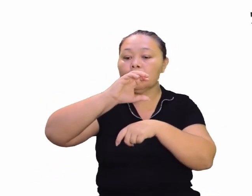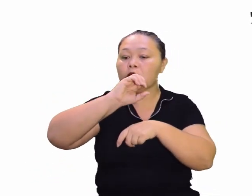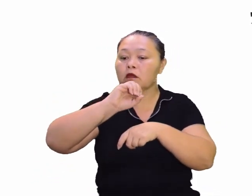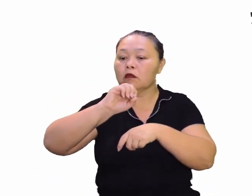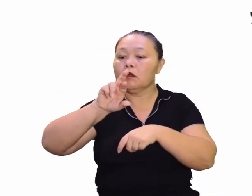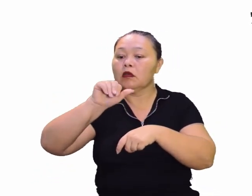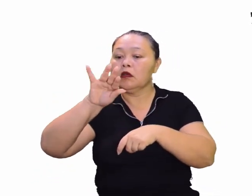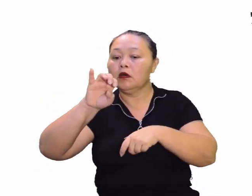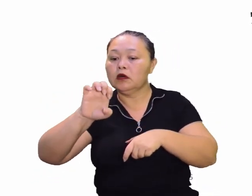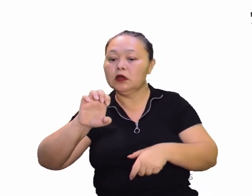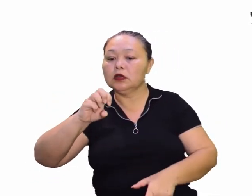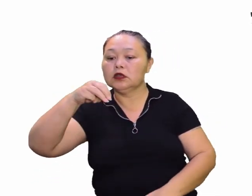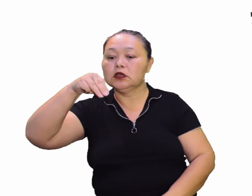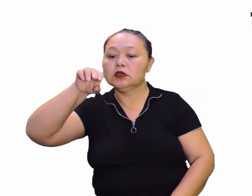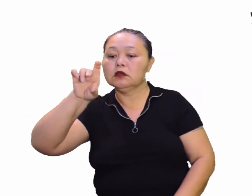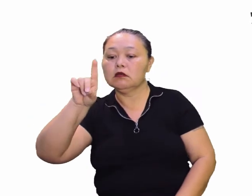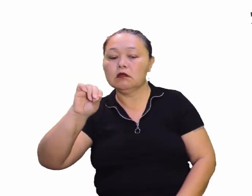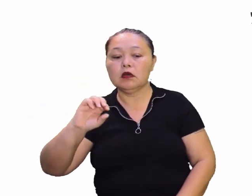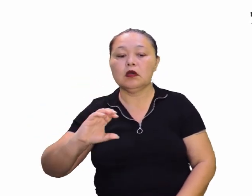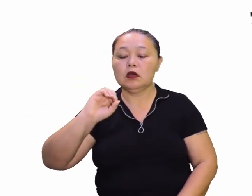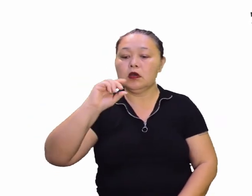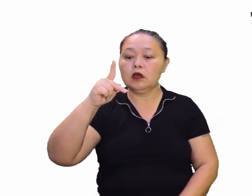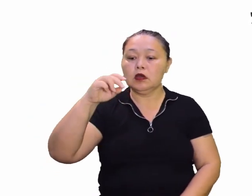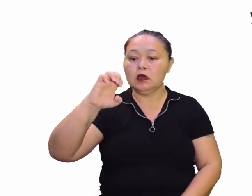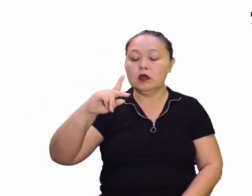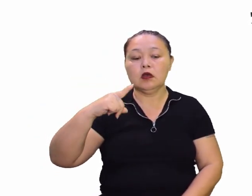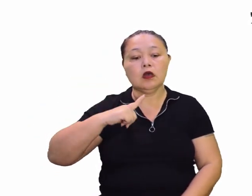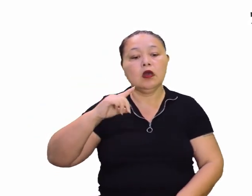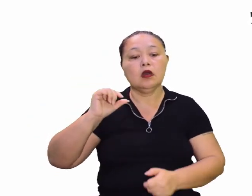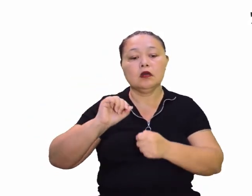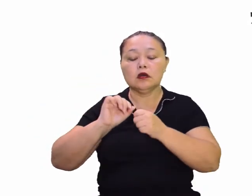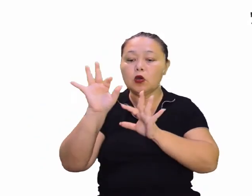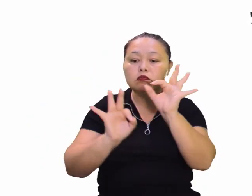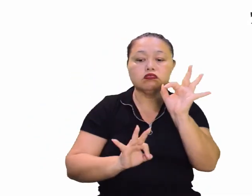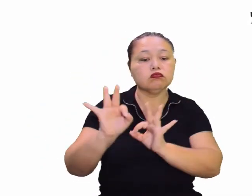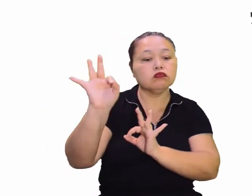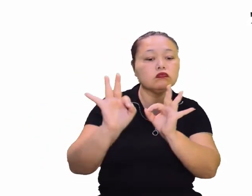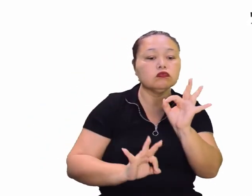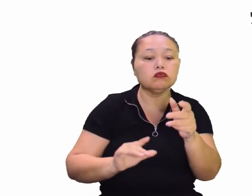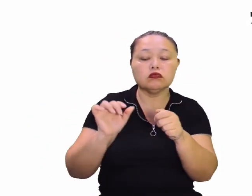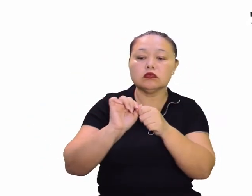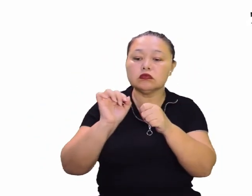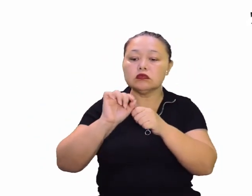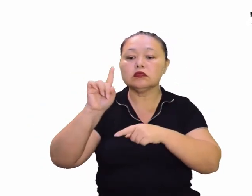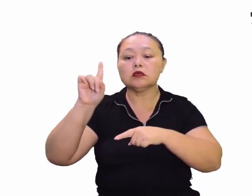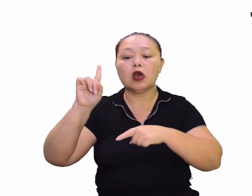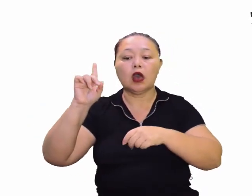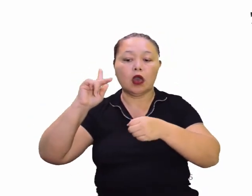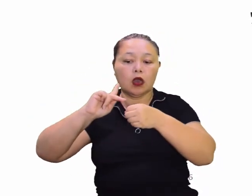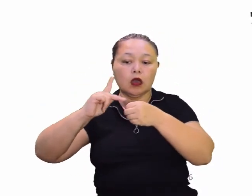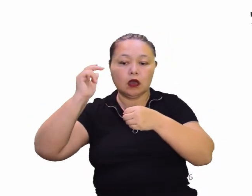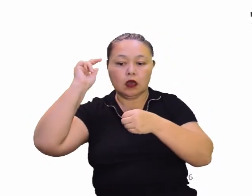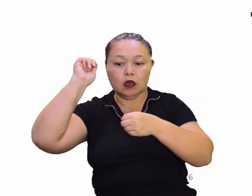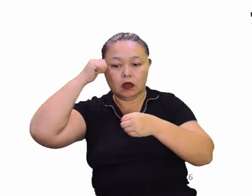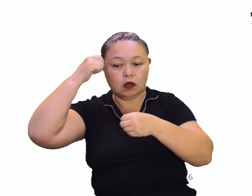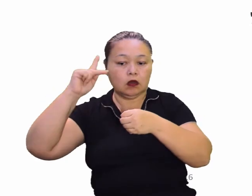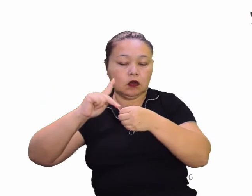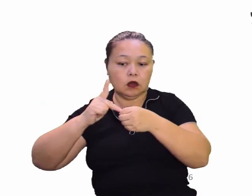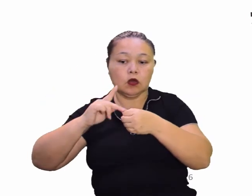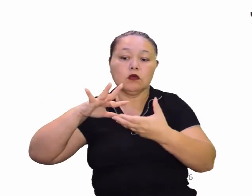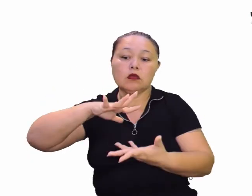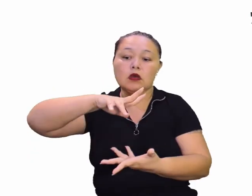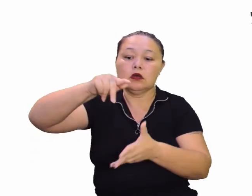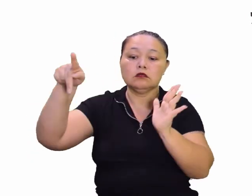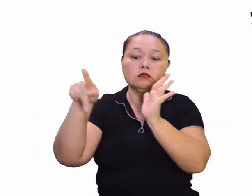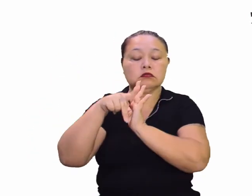Médio. E a OPEP é a organização dos países exportadores de petróleo que detém aí quase 60% do petróleo do